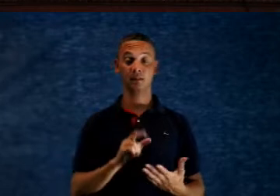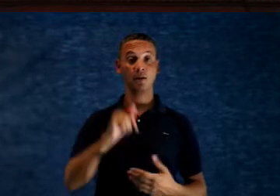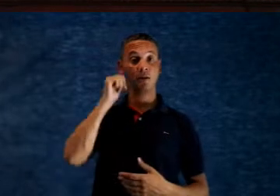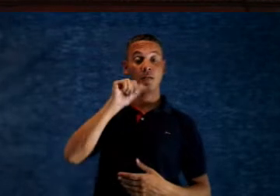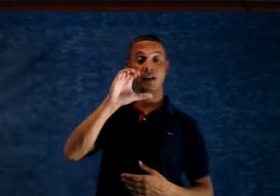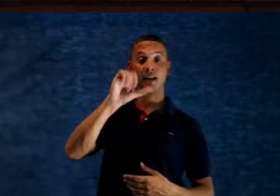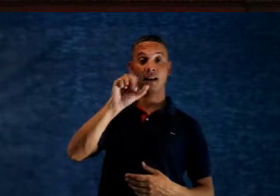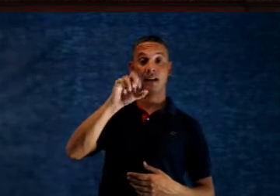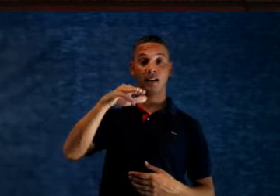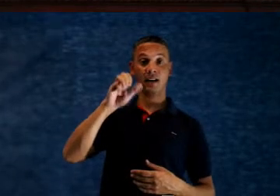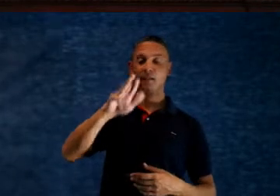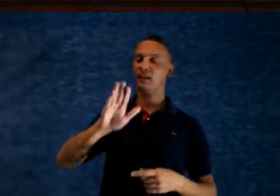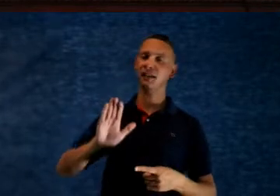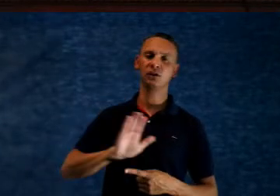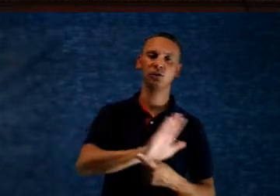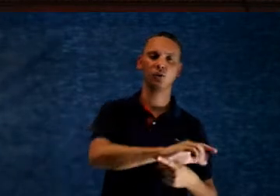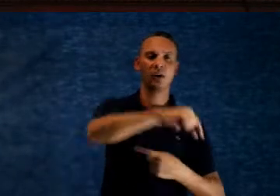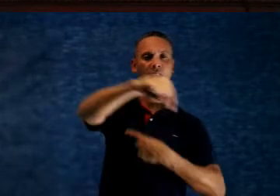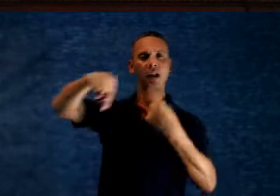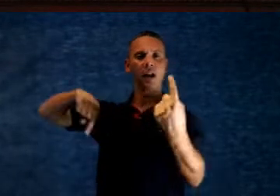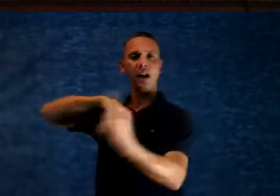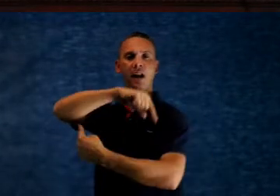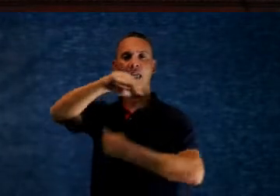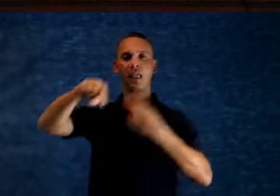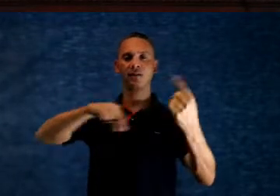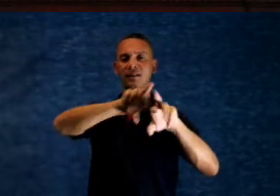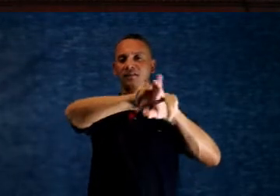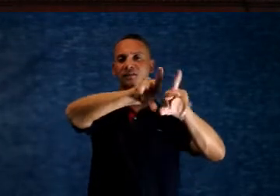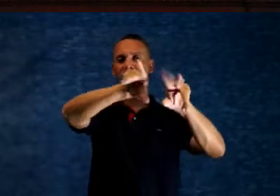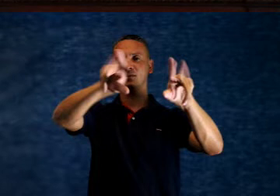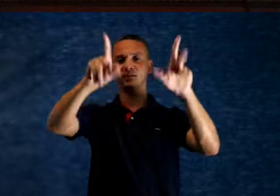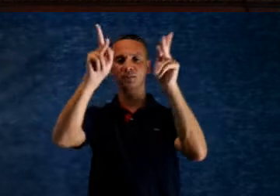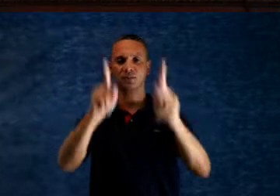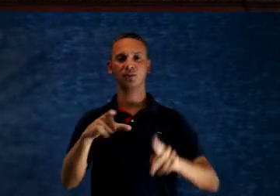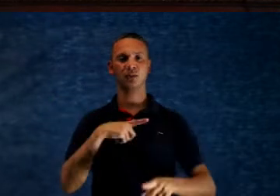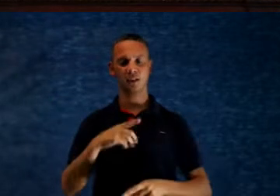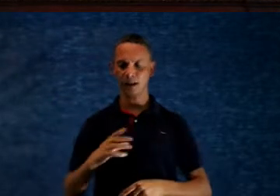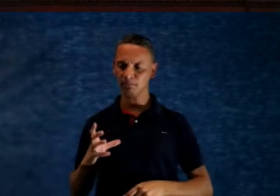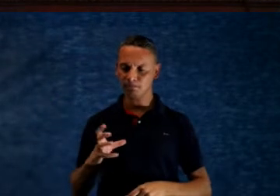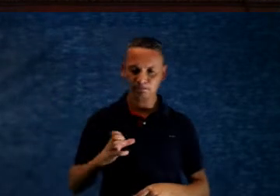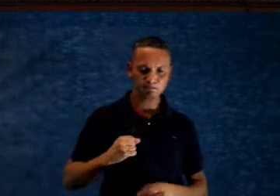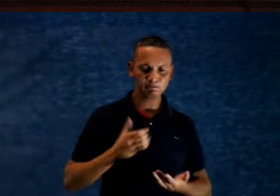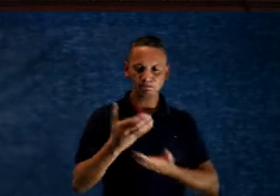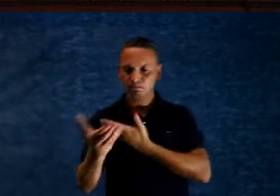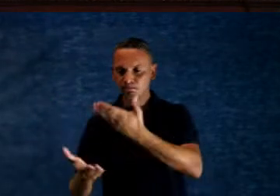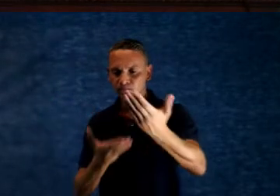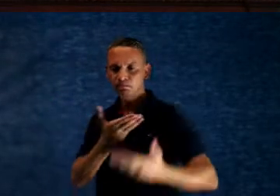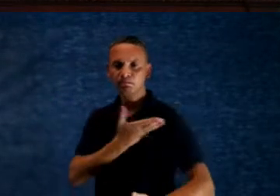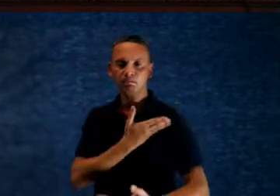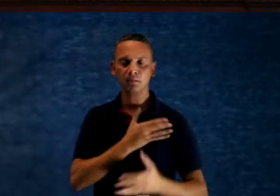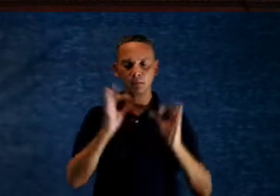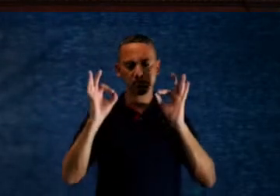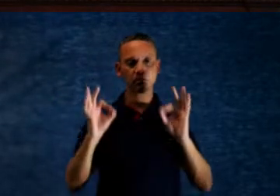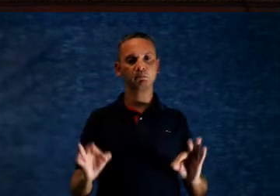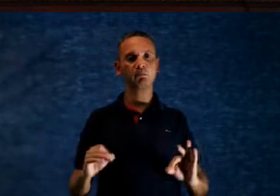intelectual agregadora, que gosta de relacionar-se com seus pares, e o faz de modo fraterno, ameno, suave e elegante.